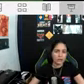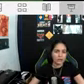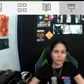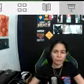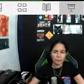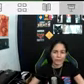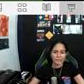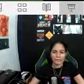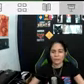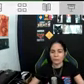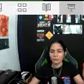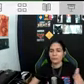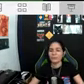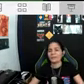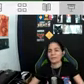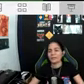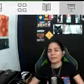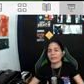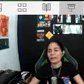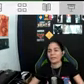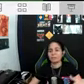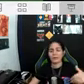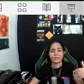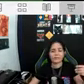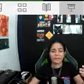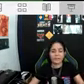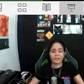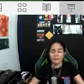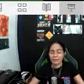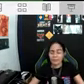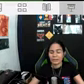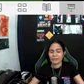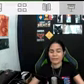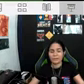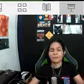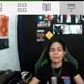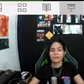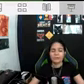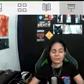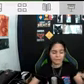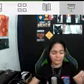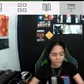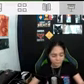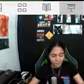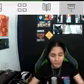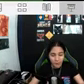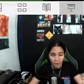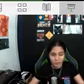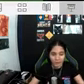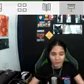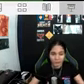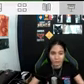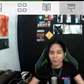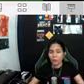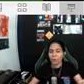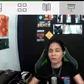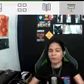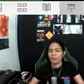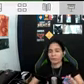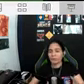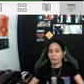só de população. O de Rosicleide pode ter variação de